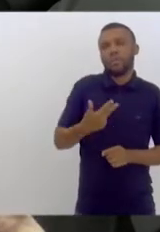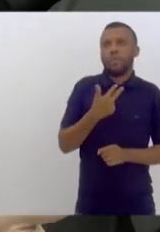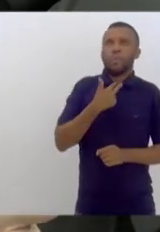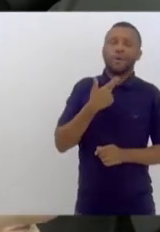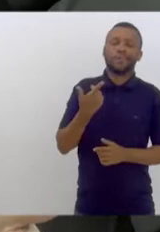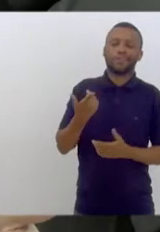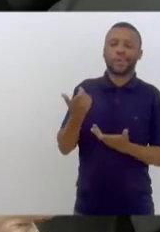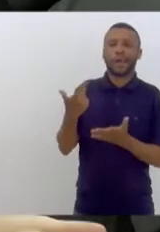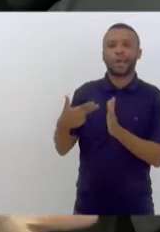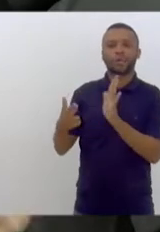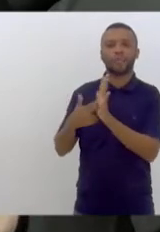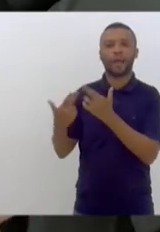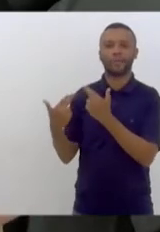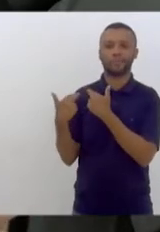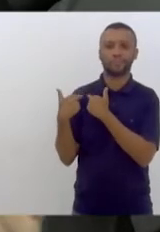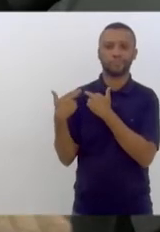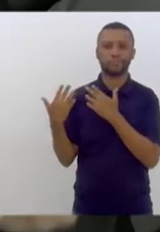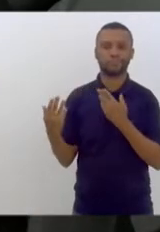também